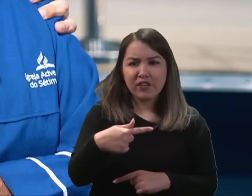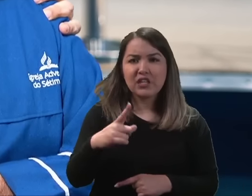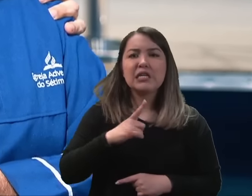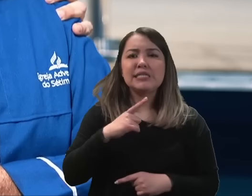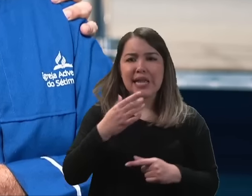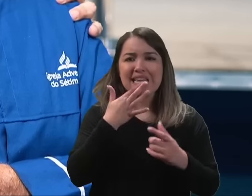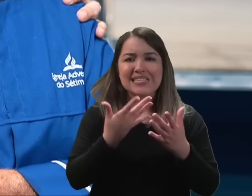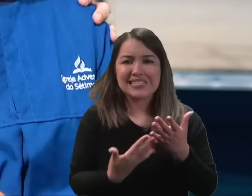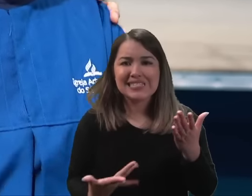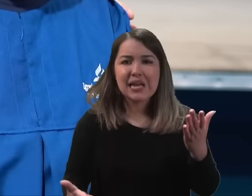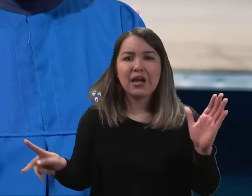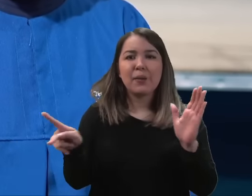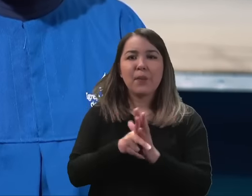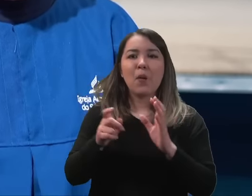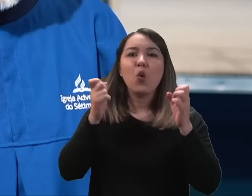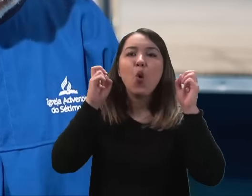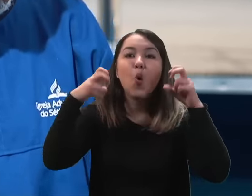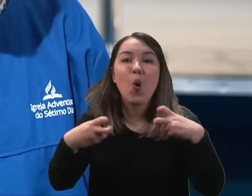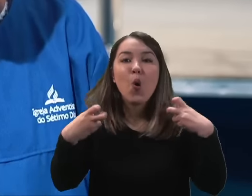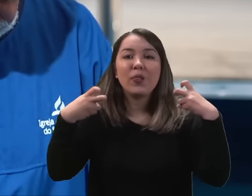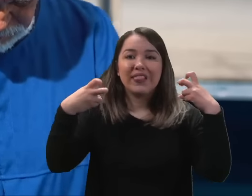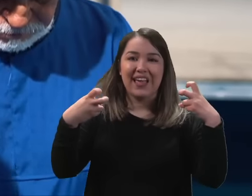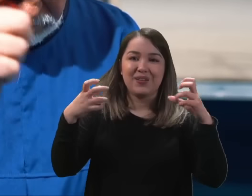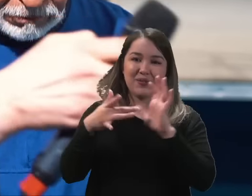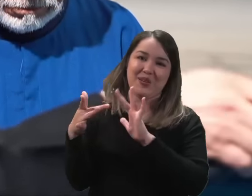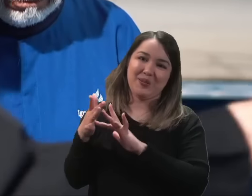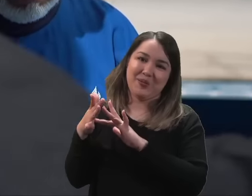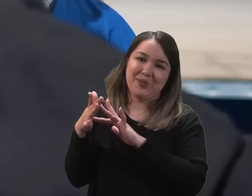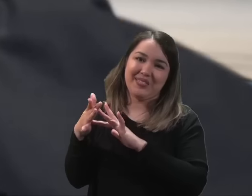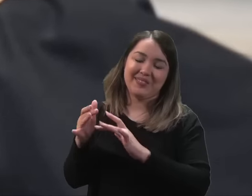amém amém amém louvado seja Deus por isso